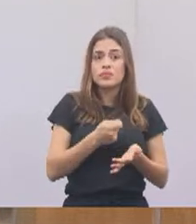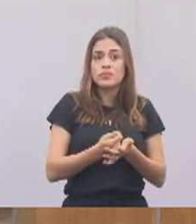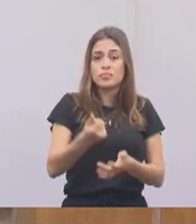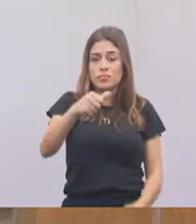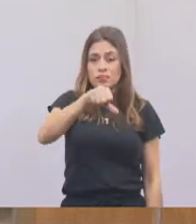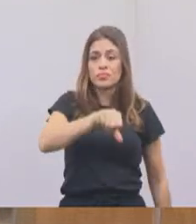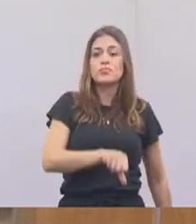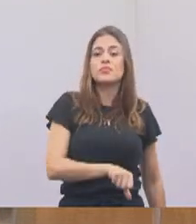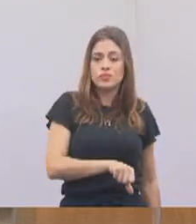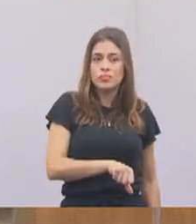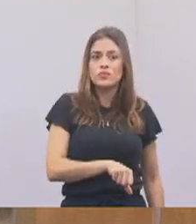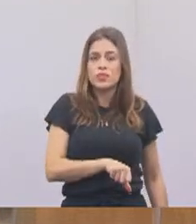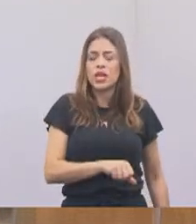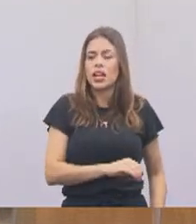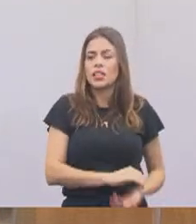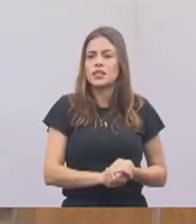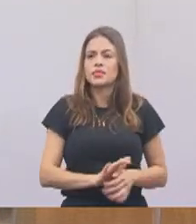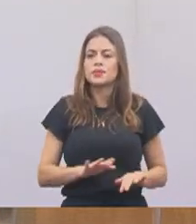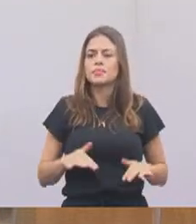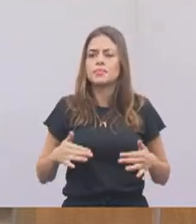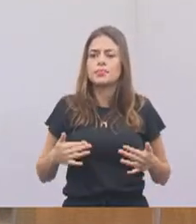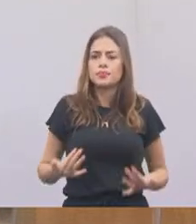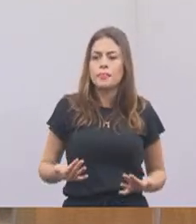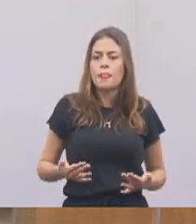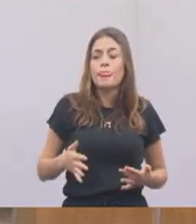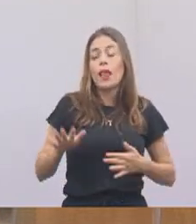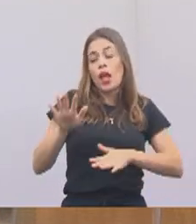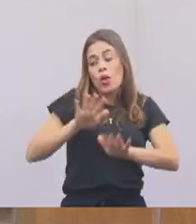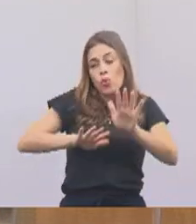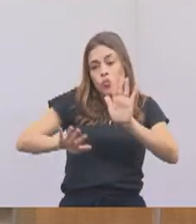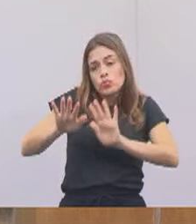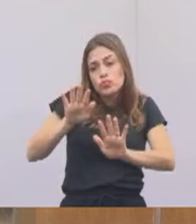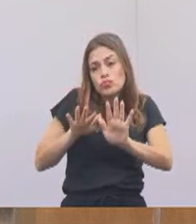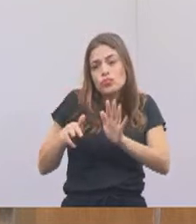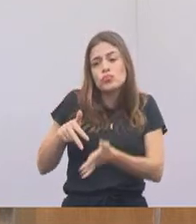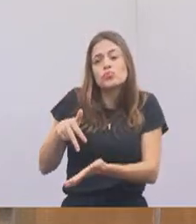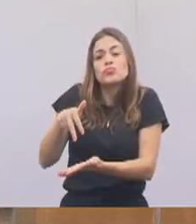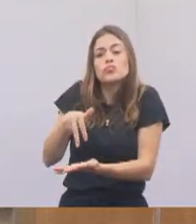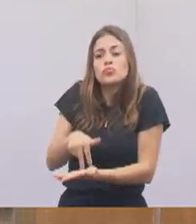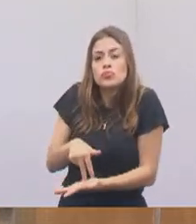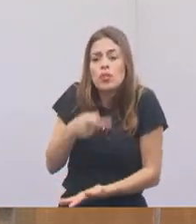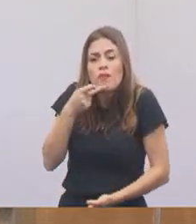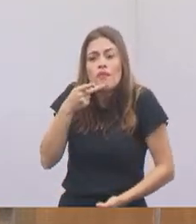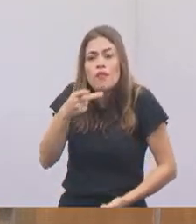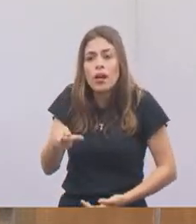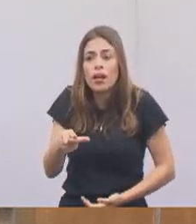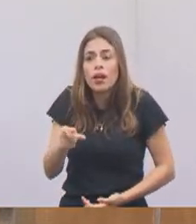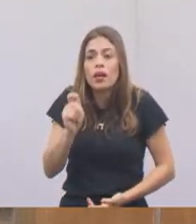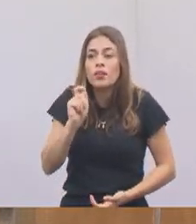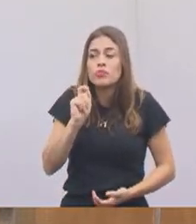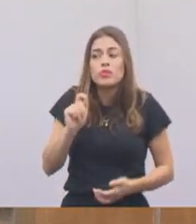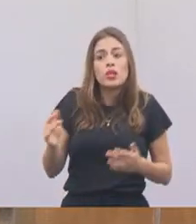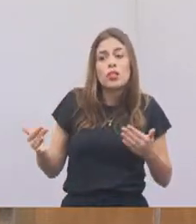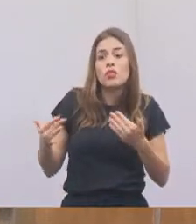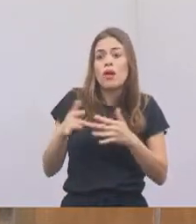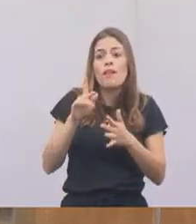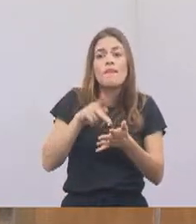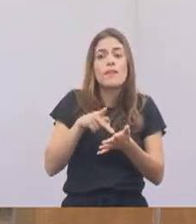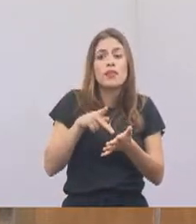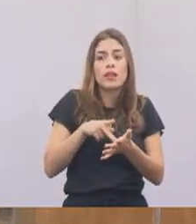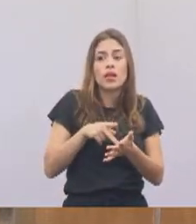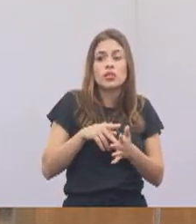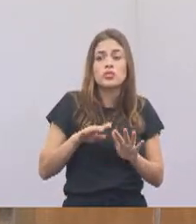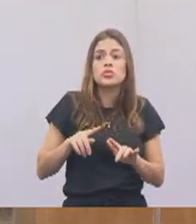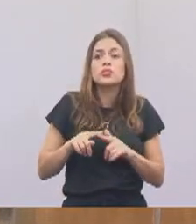negativos. E eu tomei o cuidado para também não subir aqui e falar algo que não condizia com a realidade.